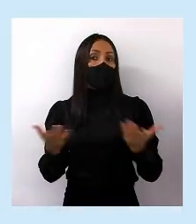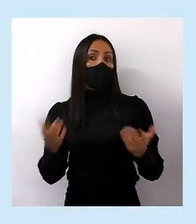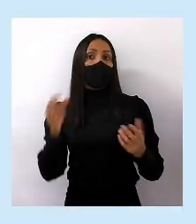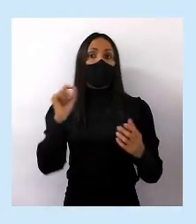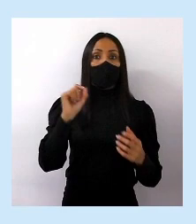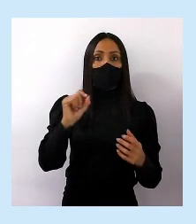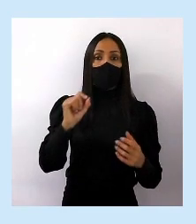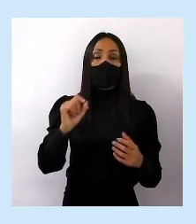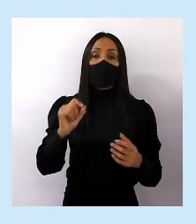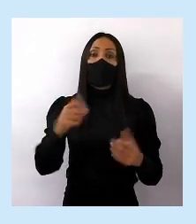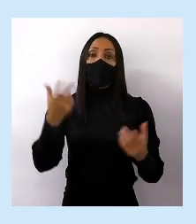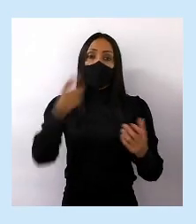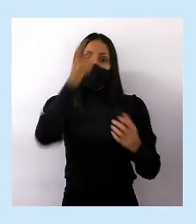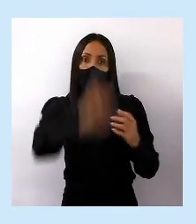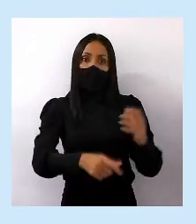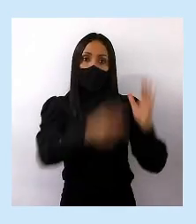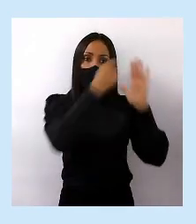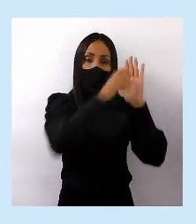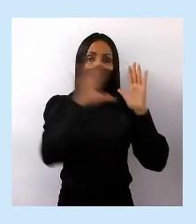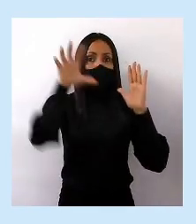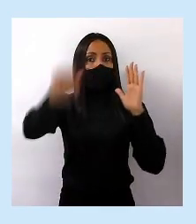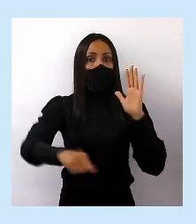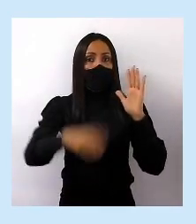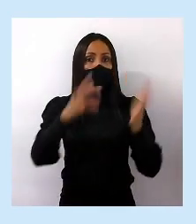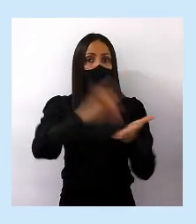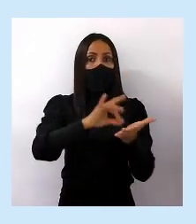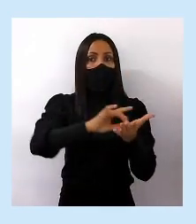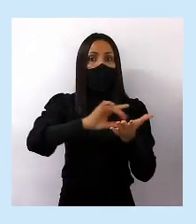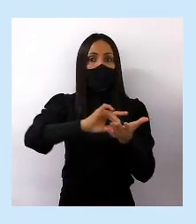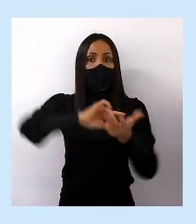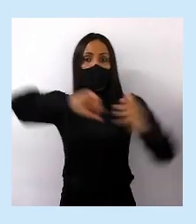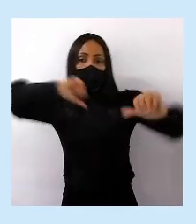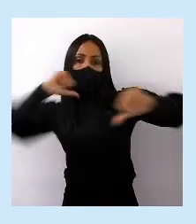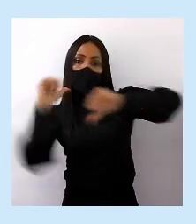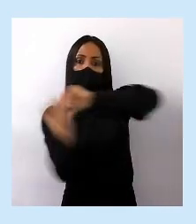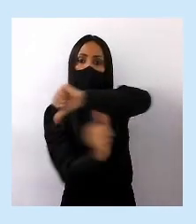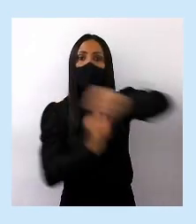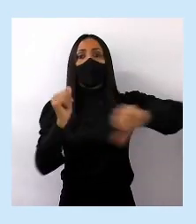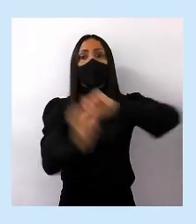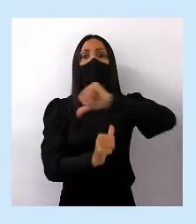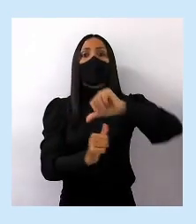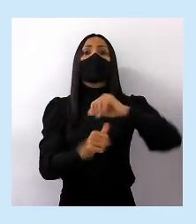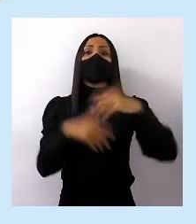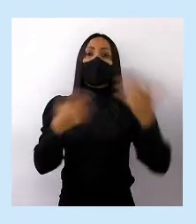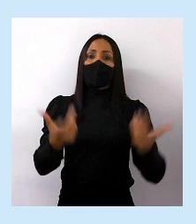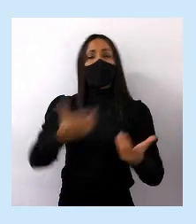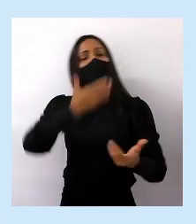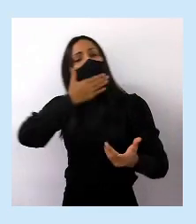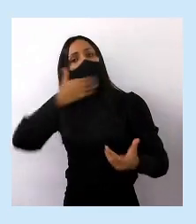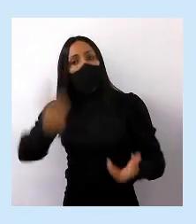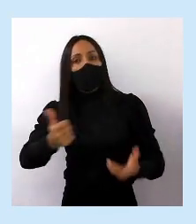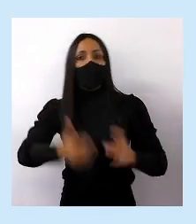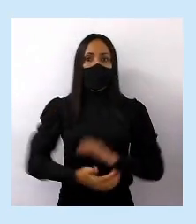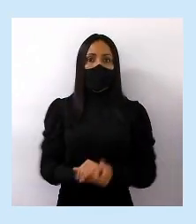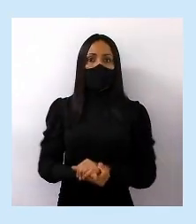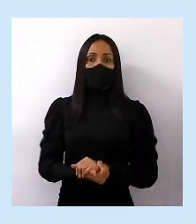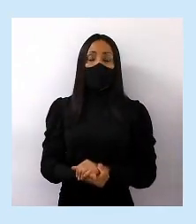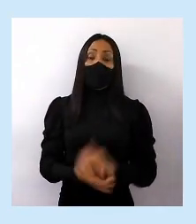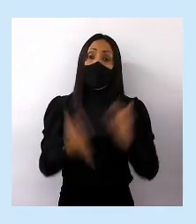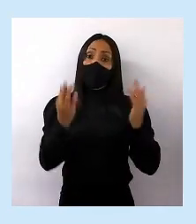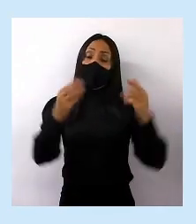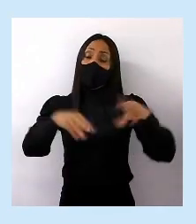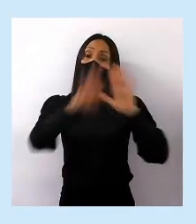o autor ele pega a realidade e transforma e torna muito mais interessante. E, por fim, o